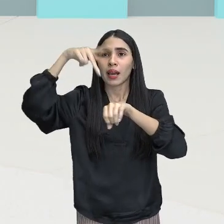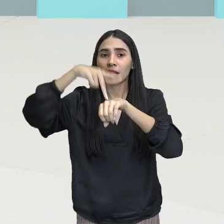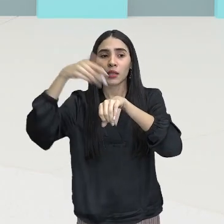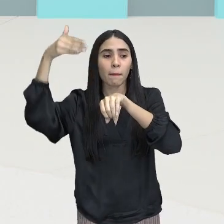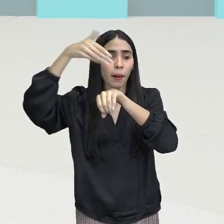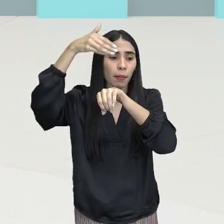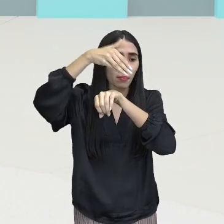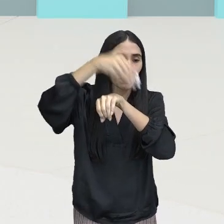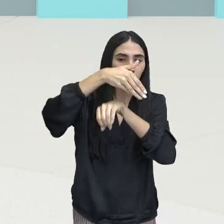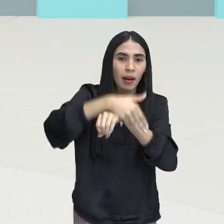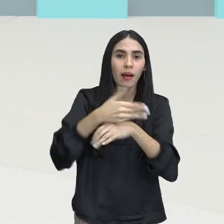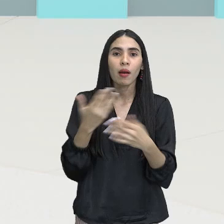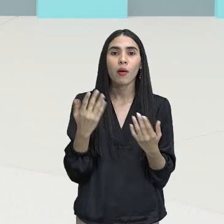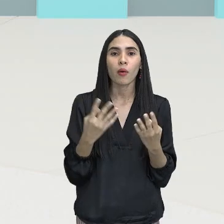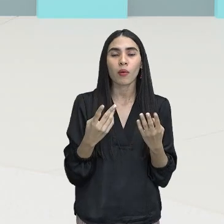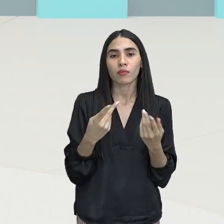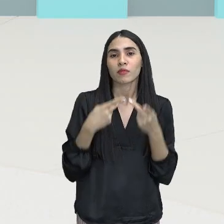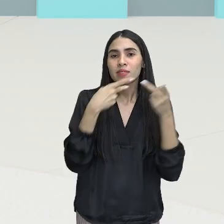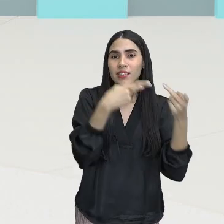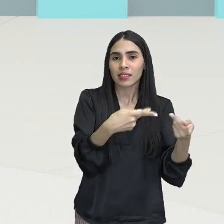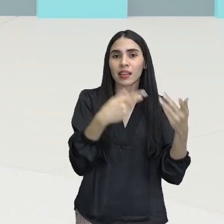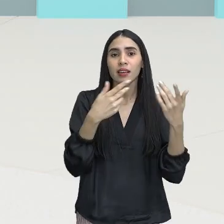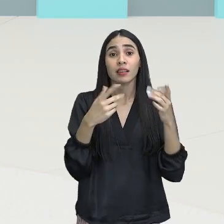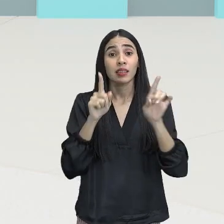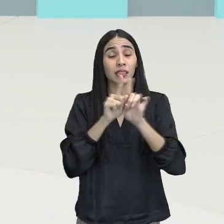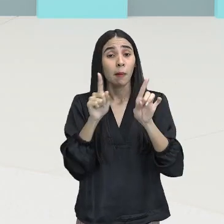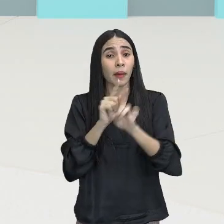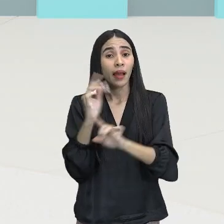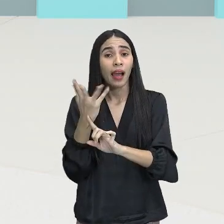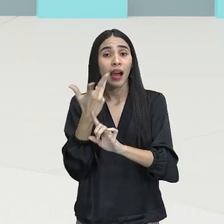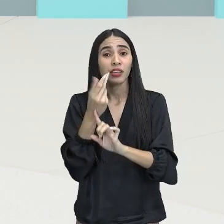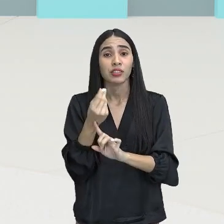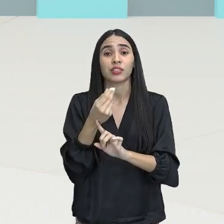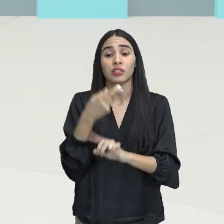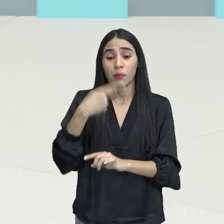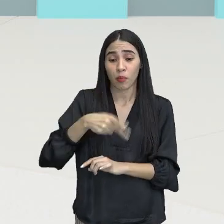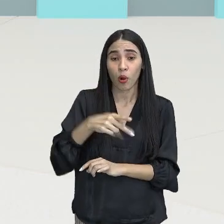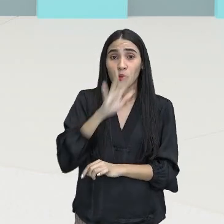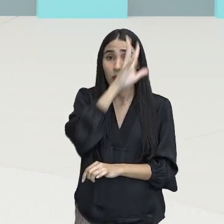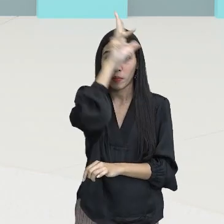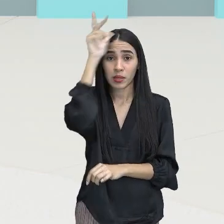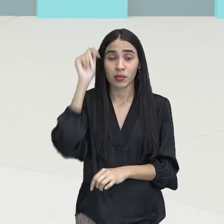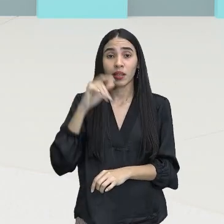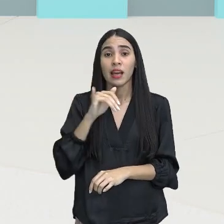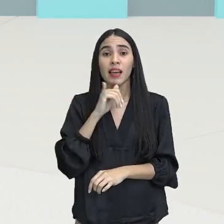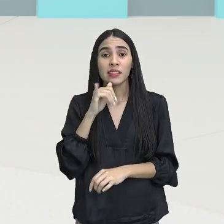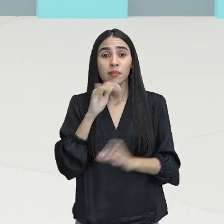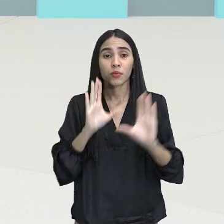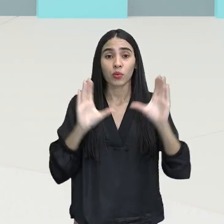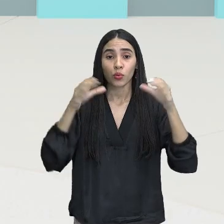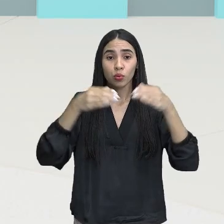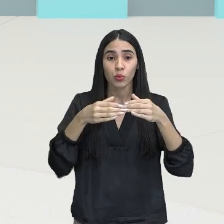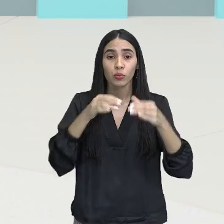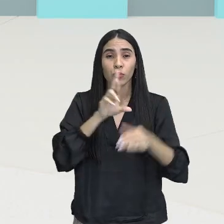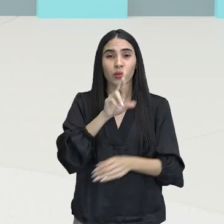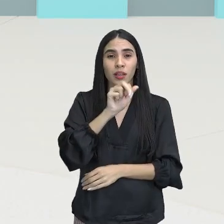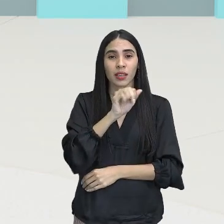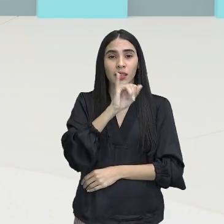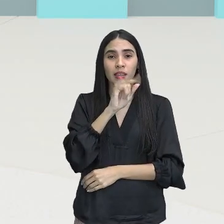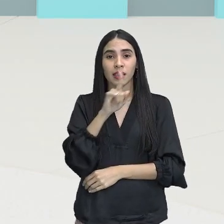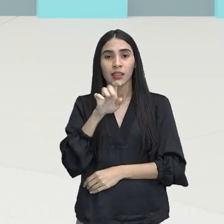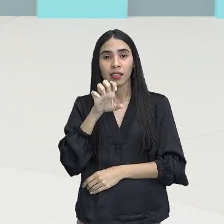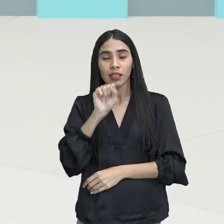lugares. E os artistas locais, por exemplo, aqui que temos o grupo, né, Raízes Caboclas,